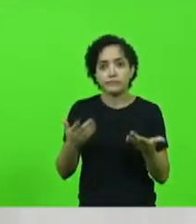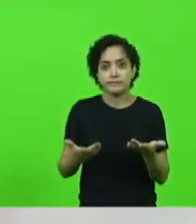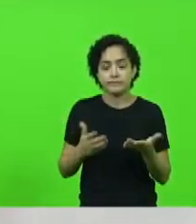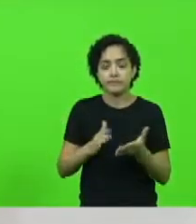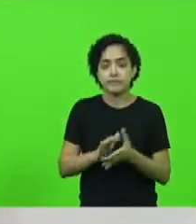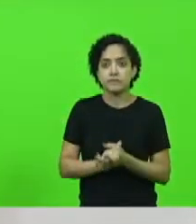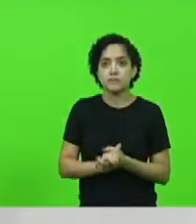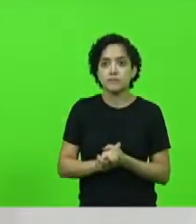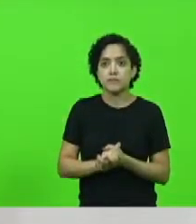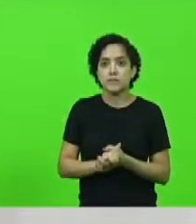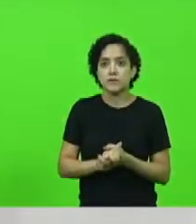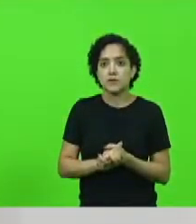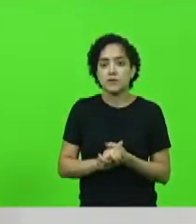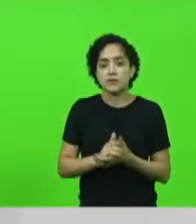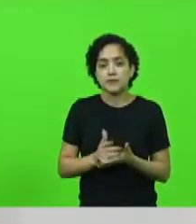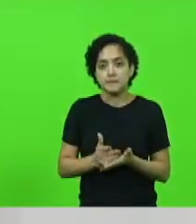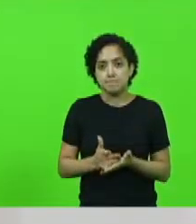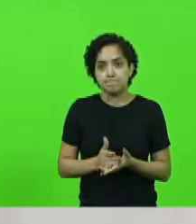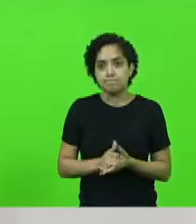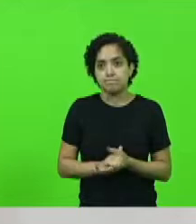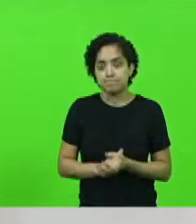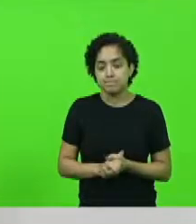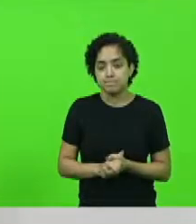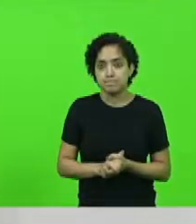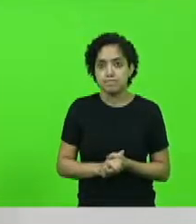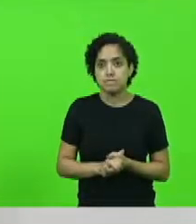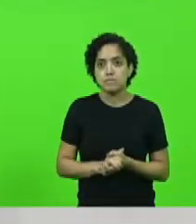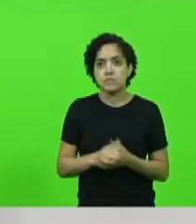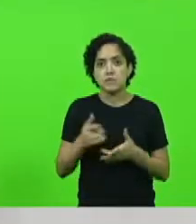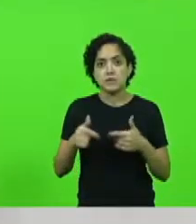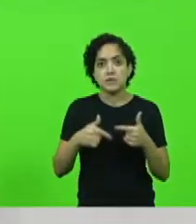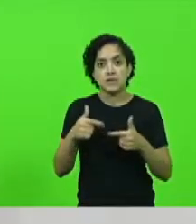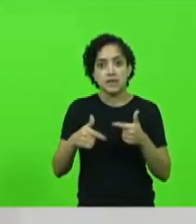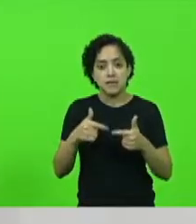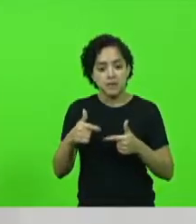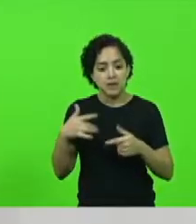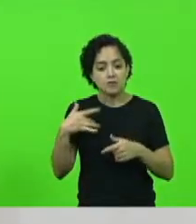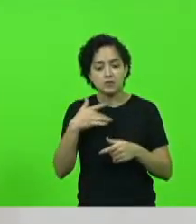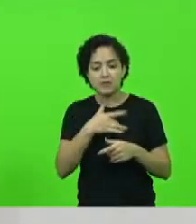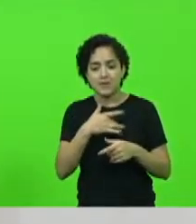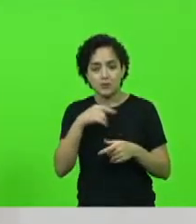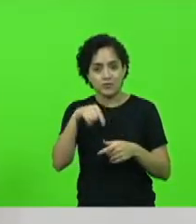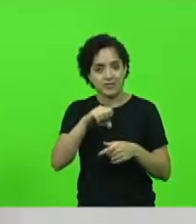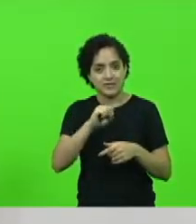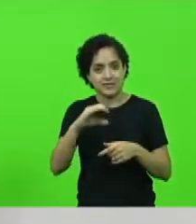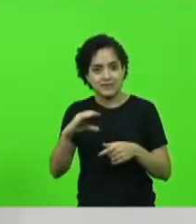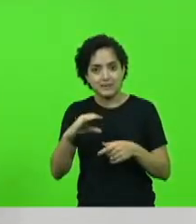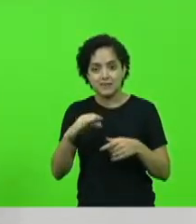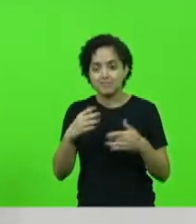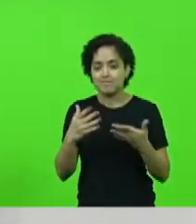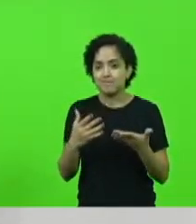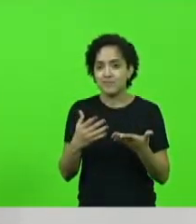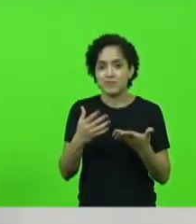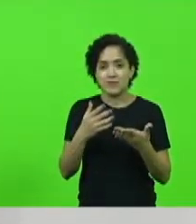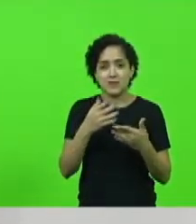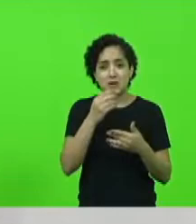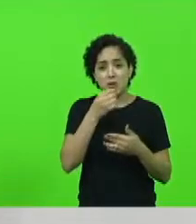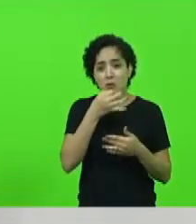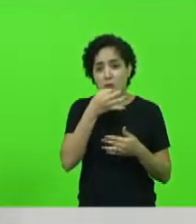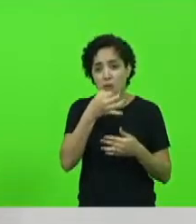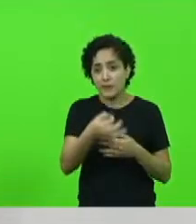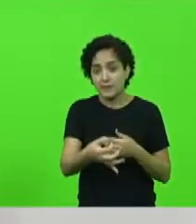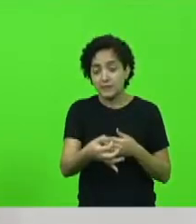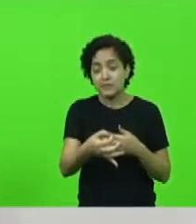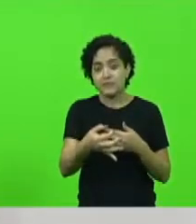Uma porcaria. Serviço de saúde no estado de Santa Catarina, então uma porcaria. Está a cara de